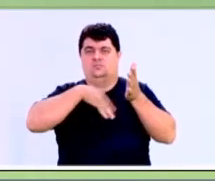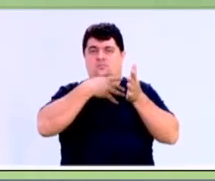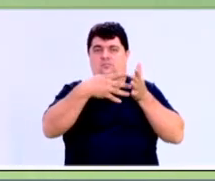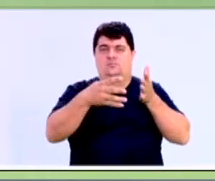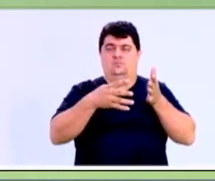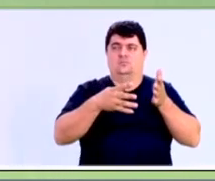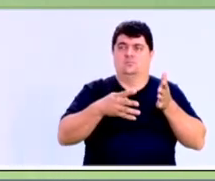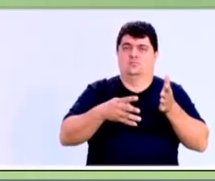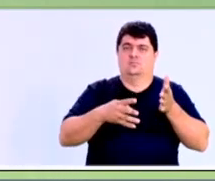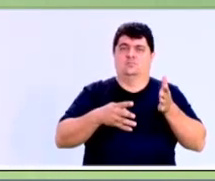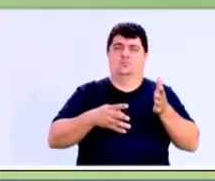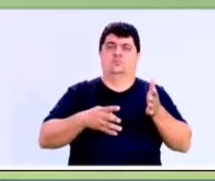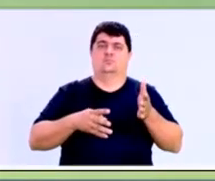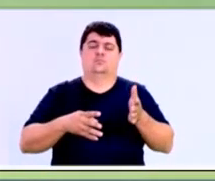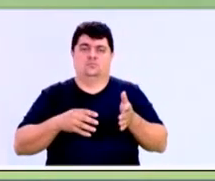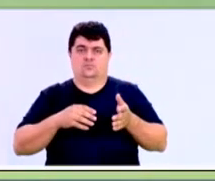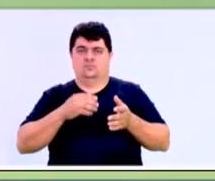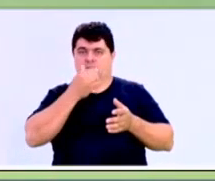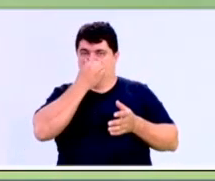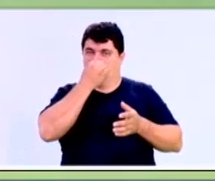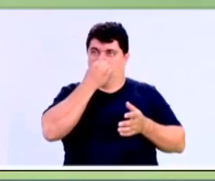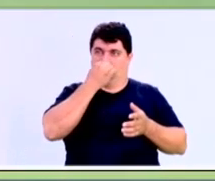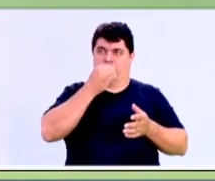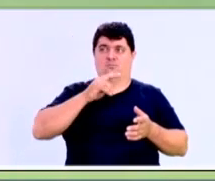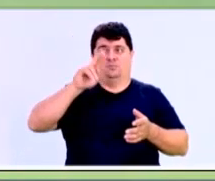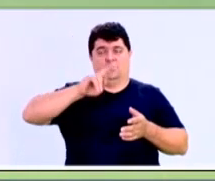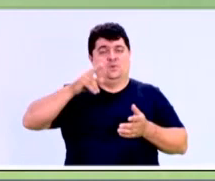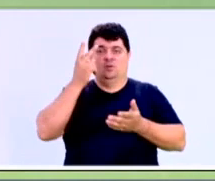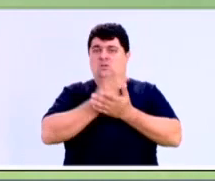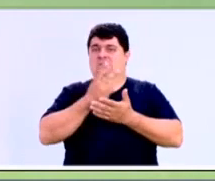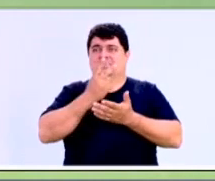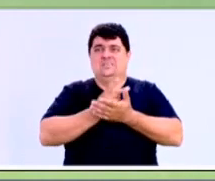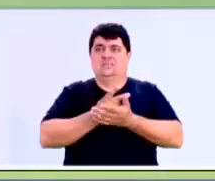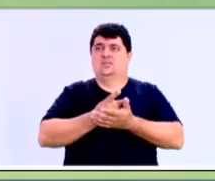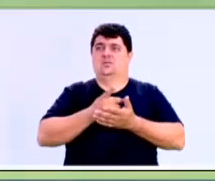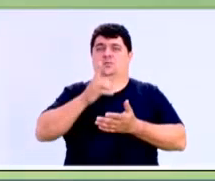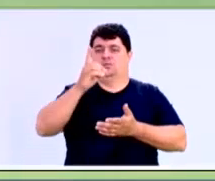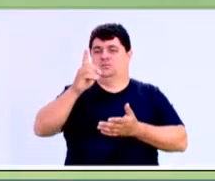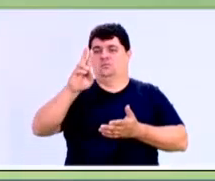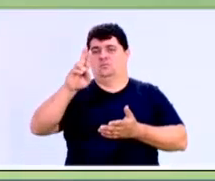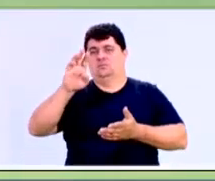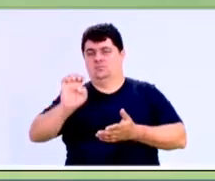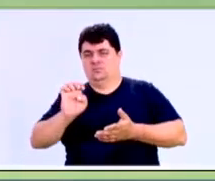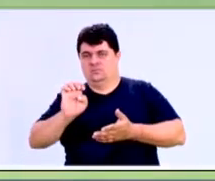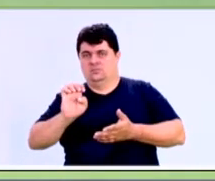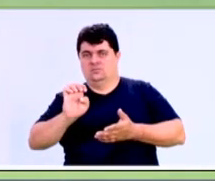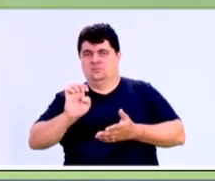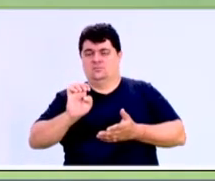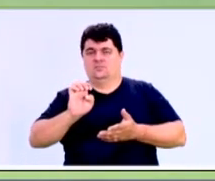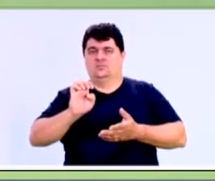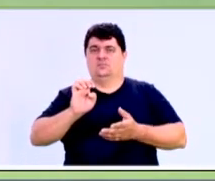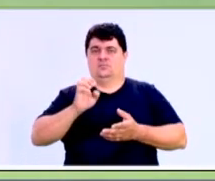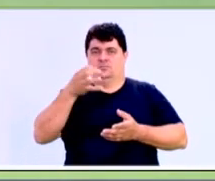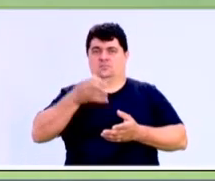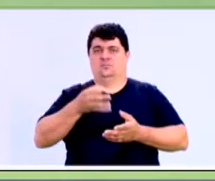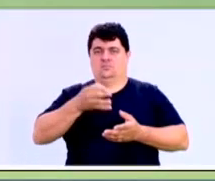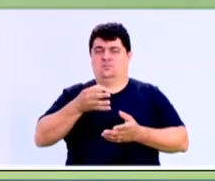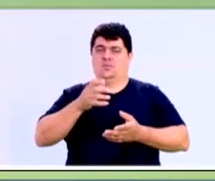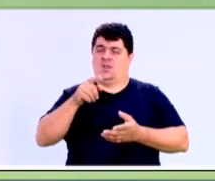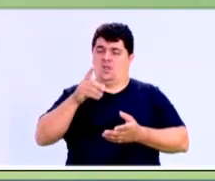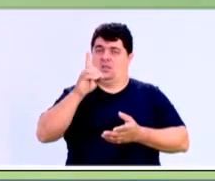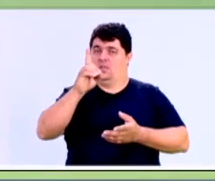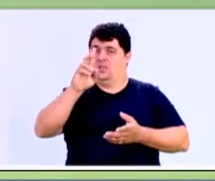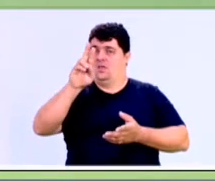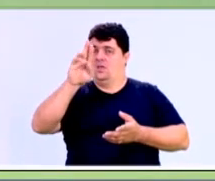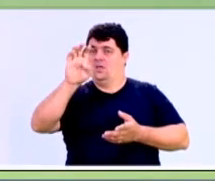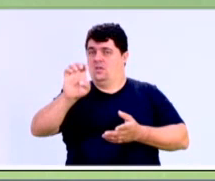que nem a professora Leila frisou muito bem, eu uso a informação da demonstração de resultado do exercício, correto? Eu vou usar a minha DRE,